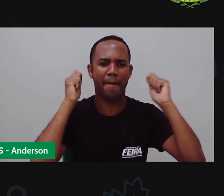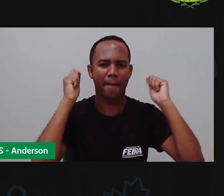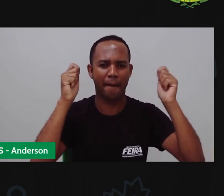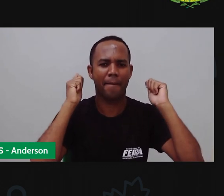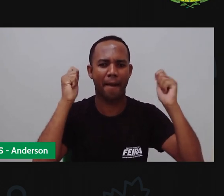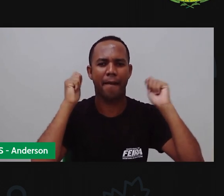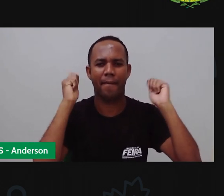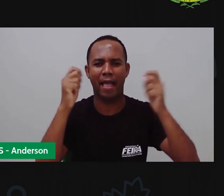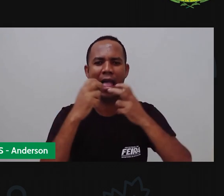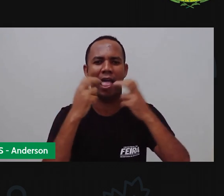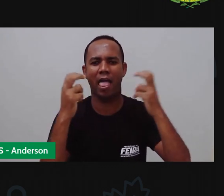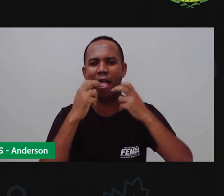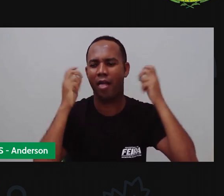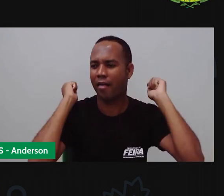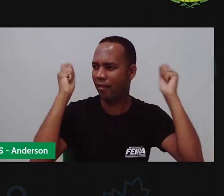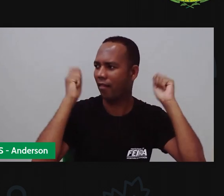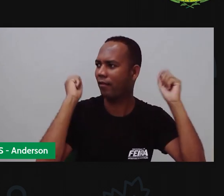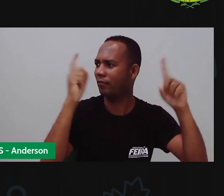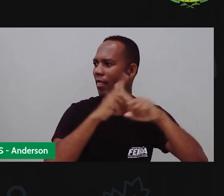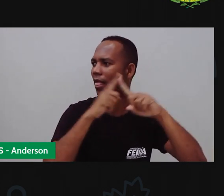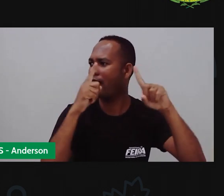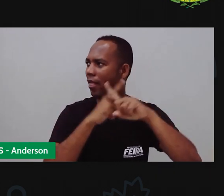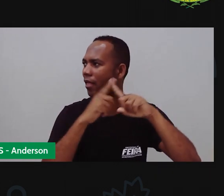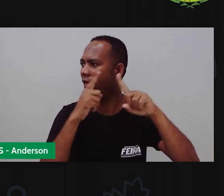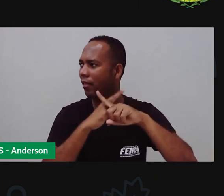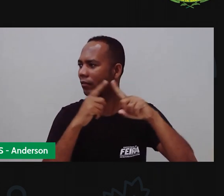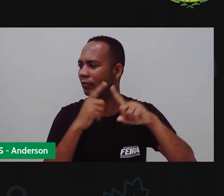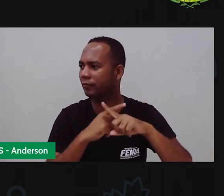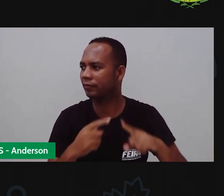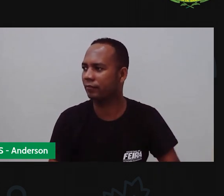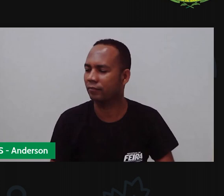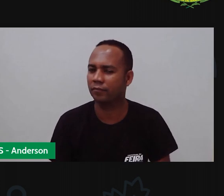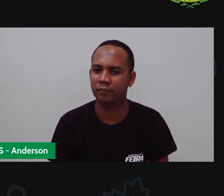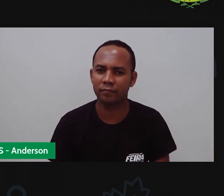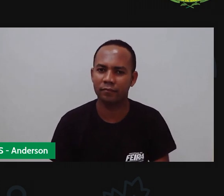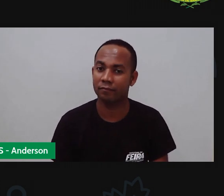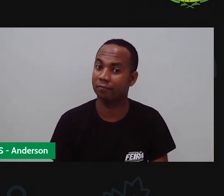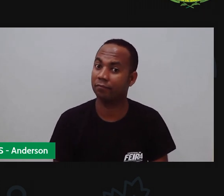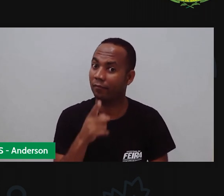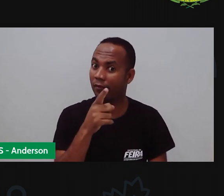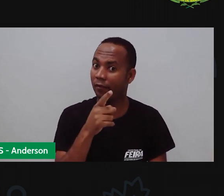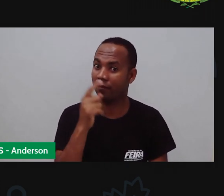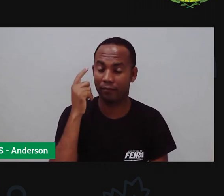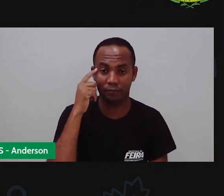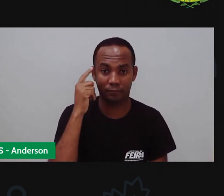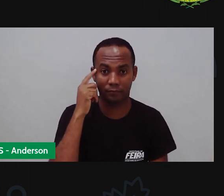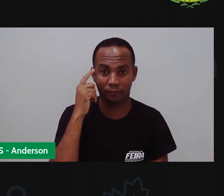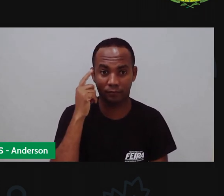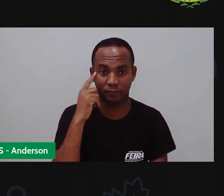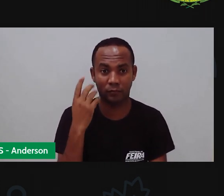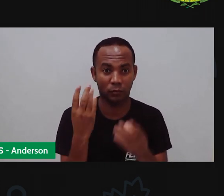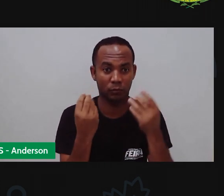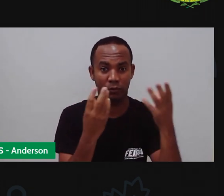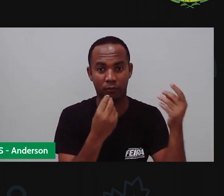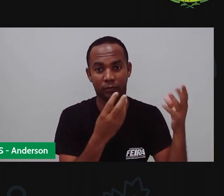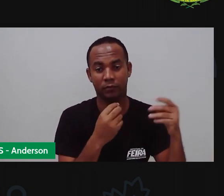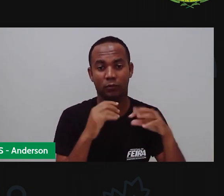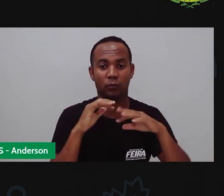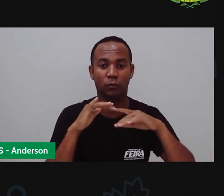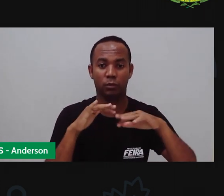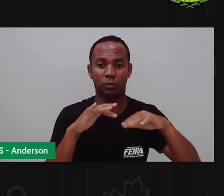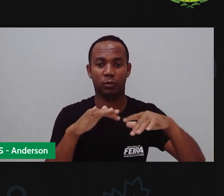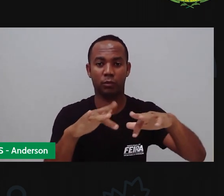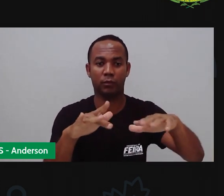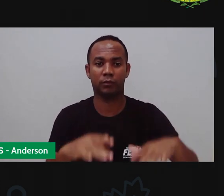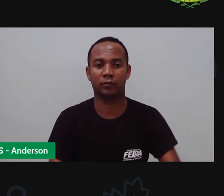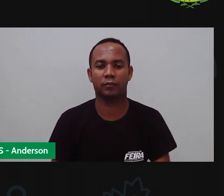rua, fazendo alguma manifestação. Esse é difícil. Eu vou deixar, porque é som de multidão. Multidão, som de multidão.